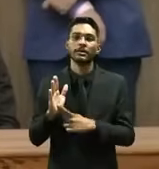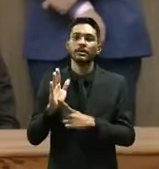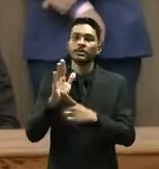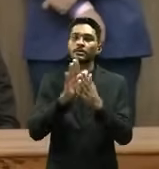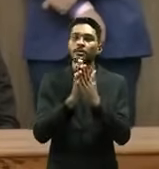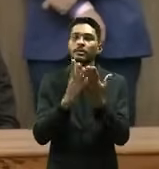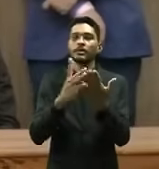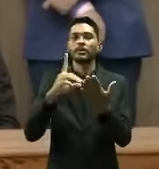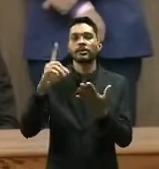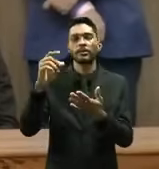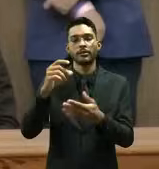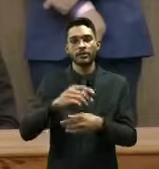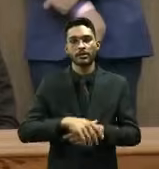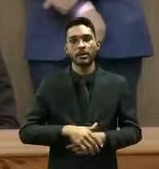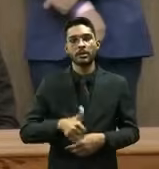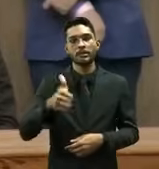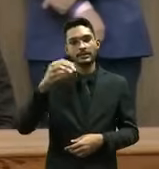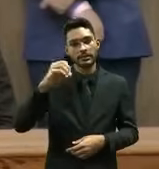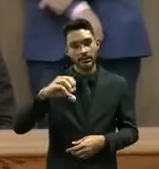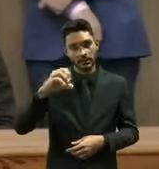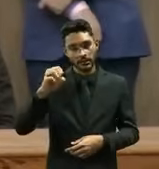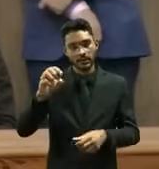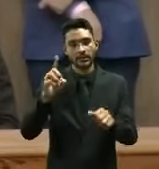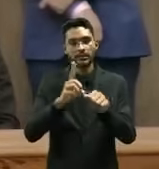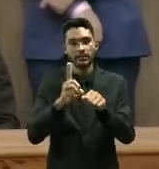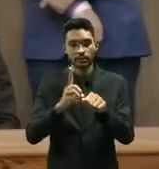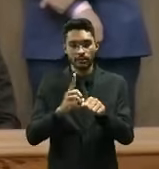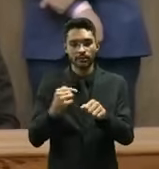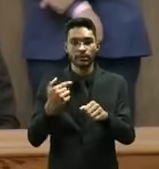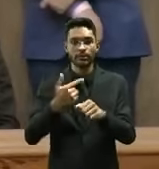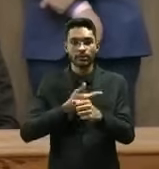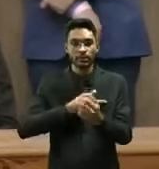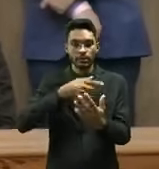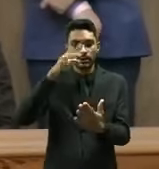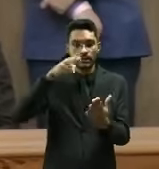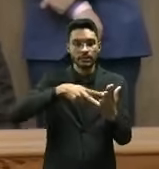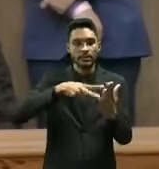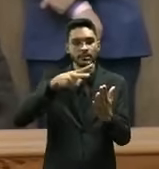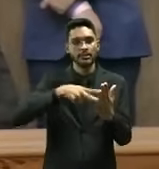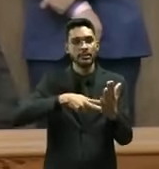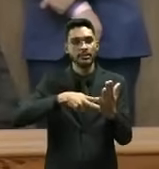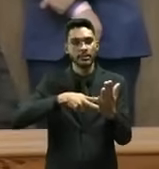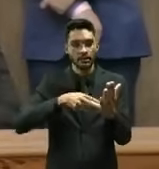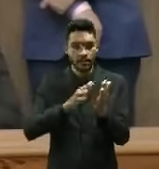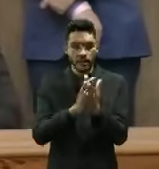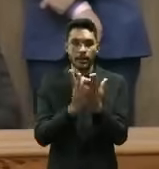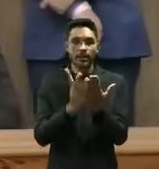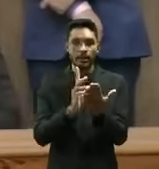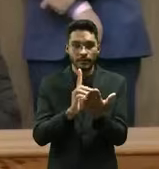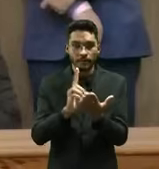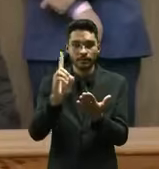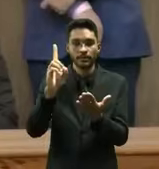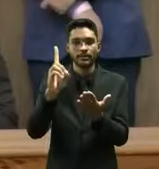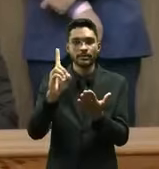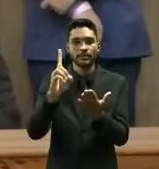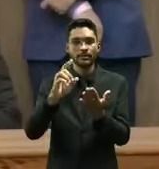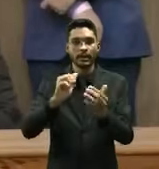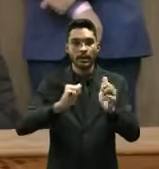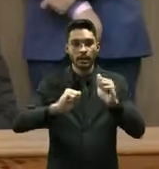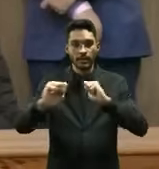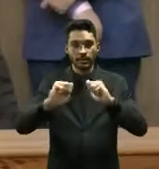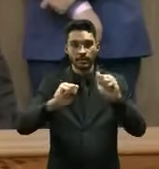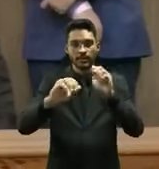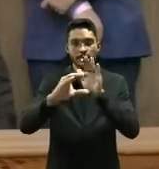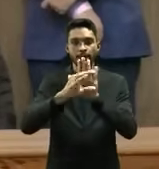das assembleias de deus nós vamos ler Atos Capítulo 10 aliás Capítulo 11 os